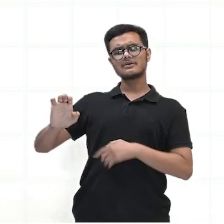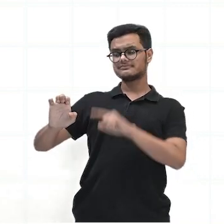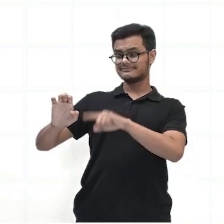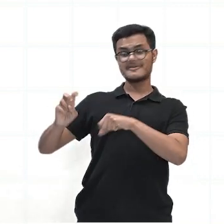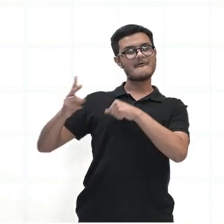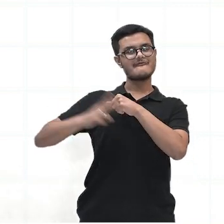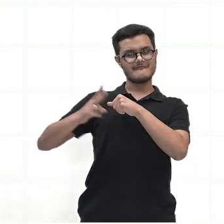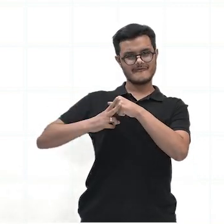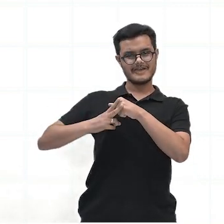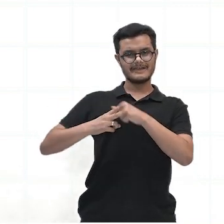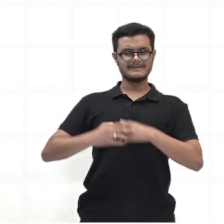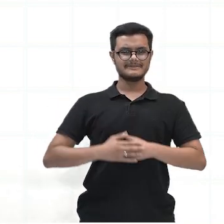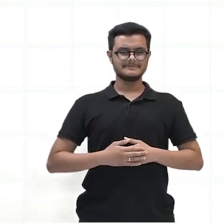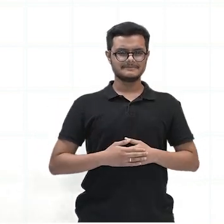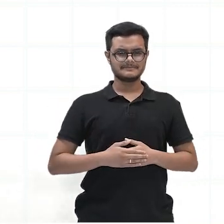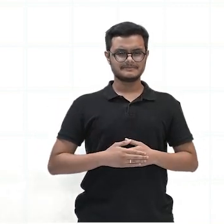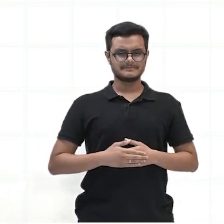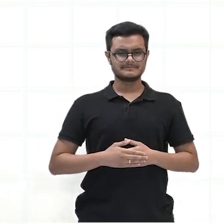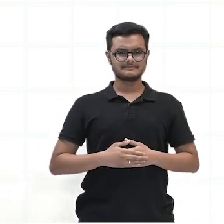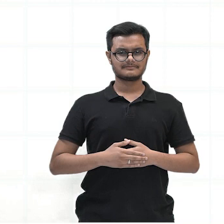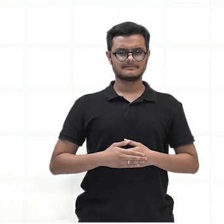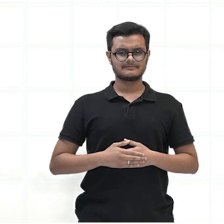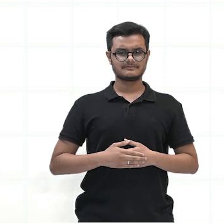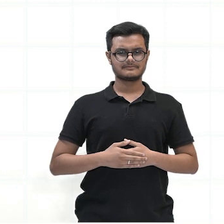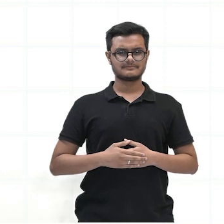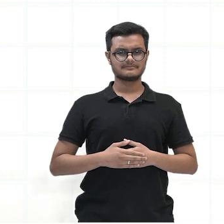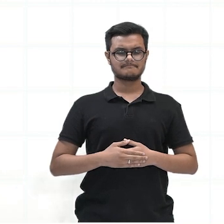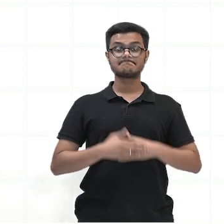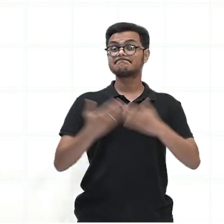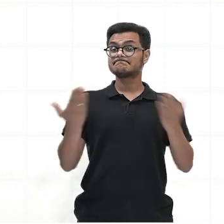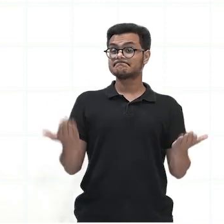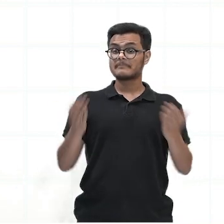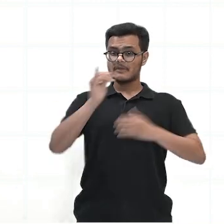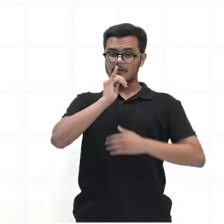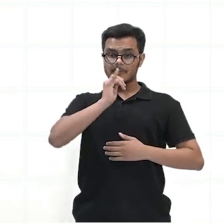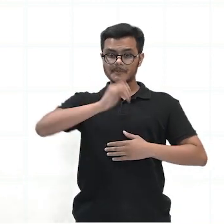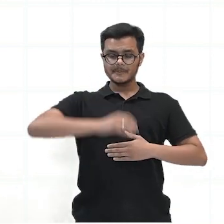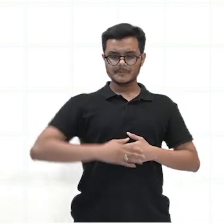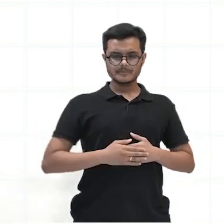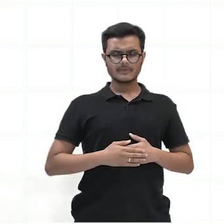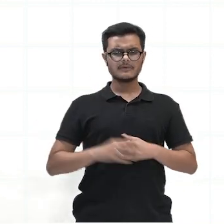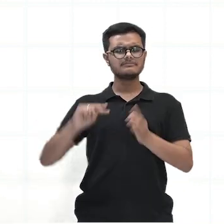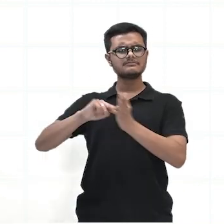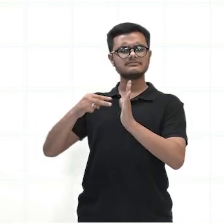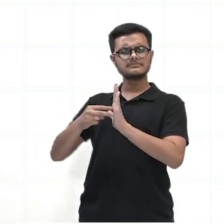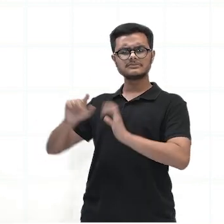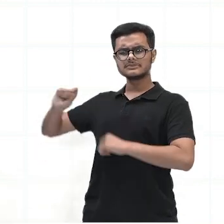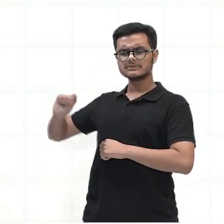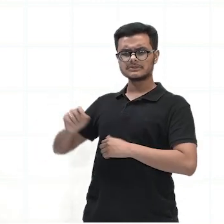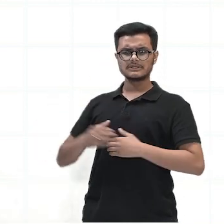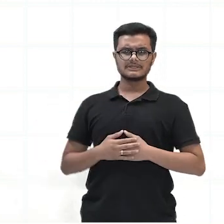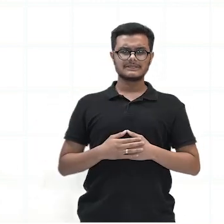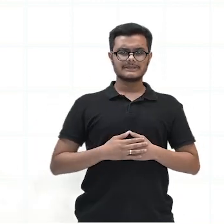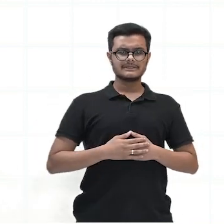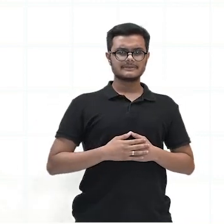uma big part, uma grande parte, uma grande parcela do que? Da